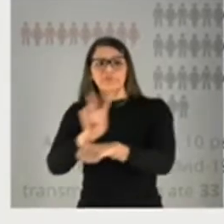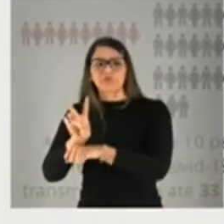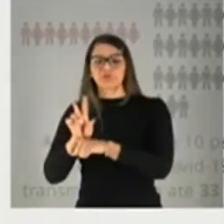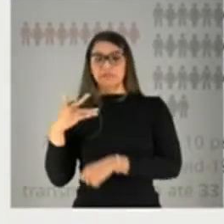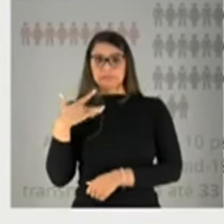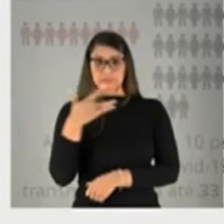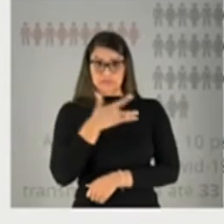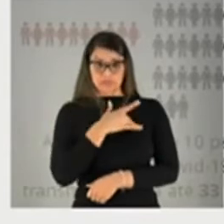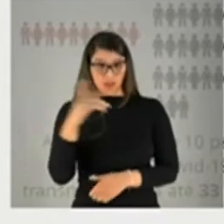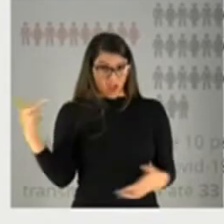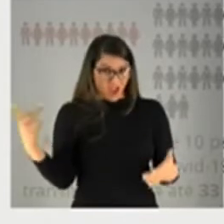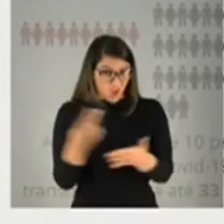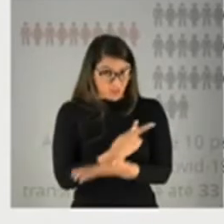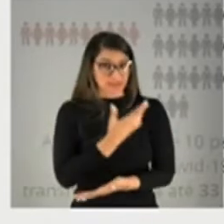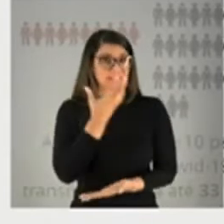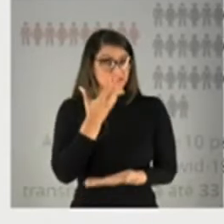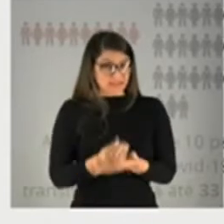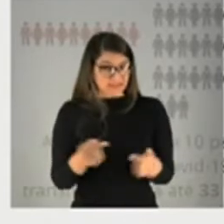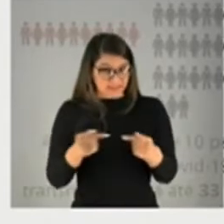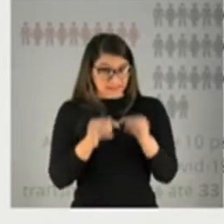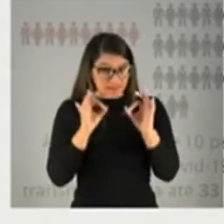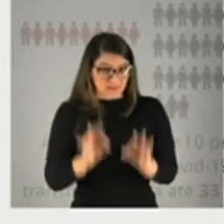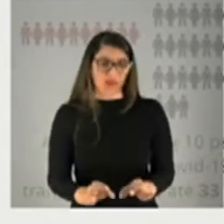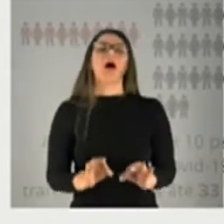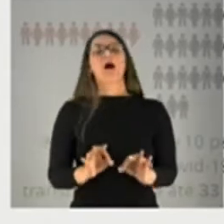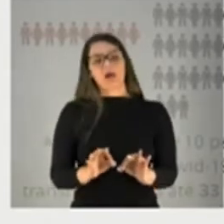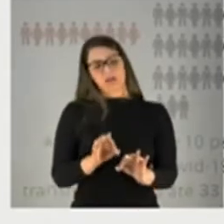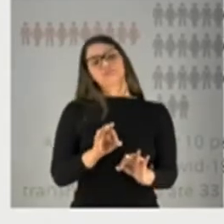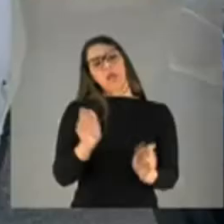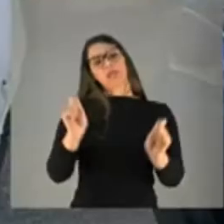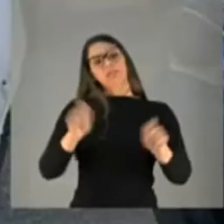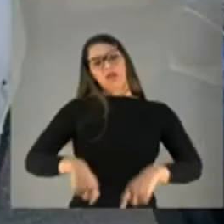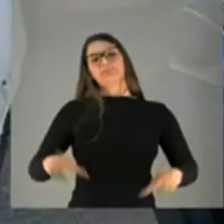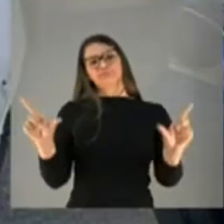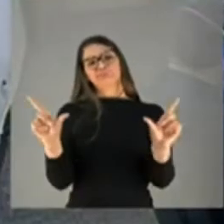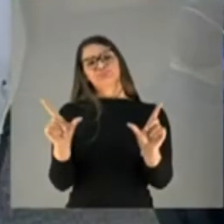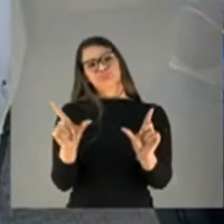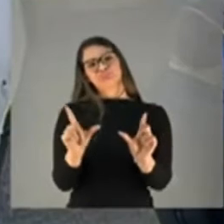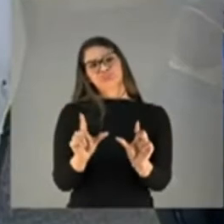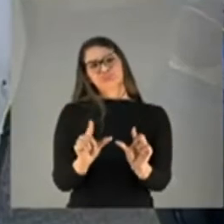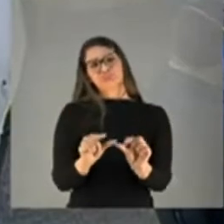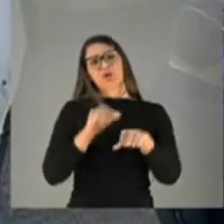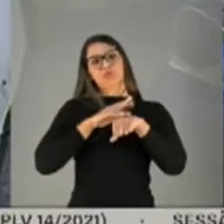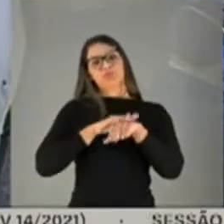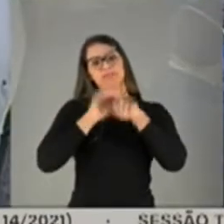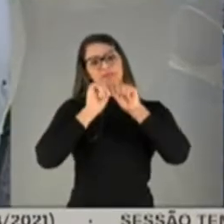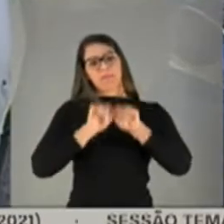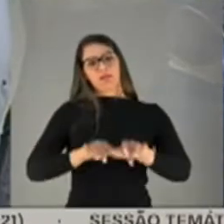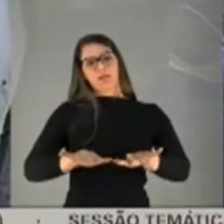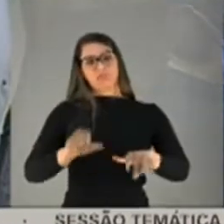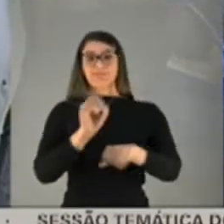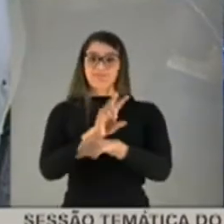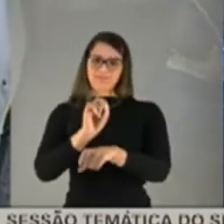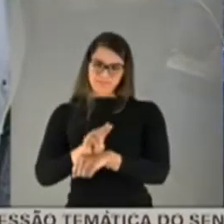epidemiológica, etc., tivessem sido adotadas, haveria uma redução de 40% no potencial de transmissão do vírus. O